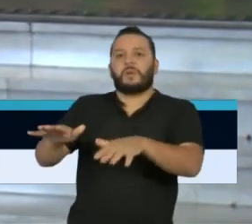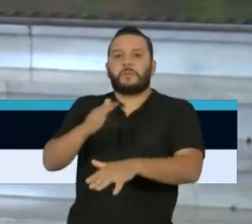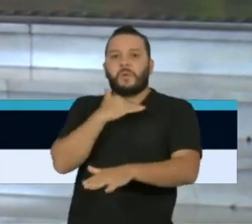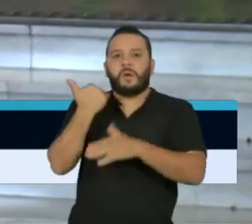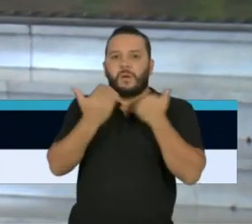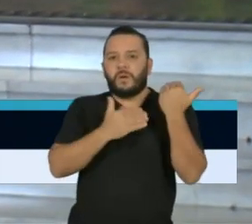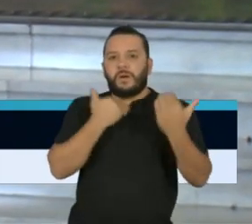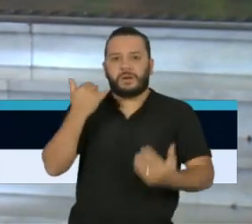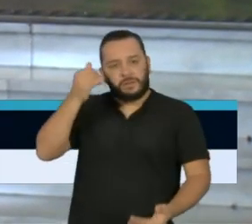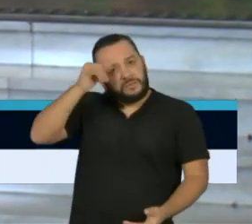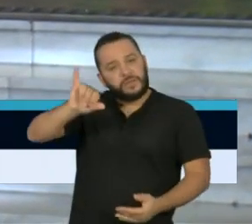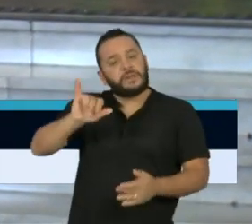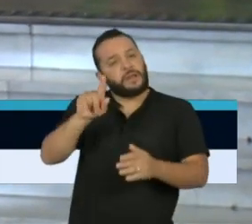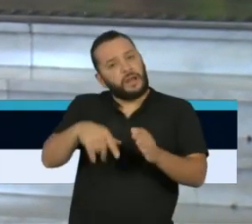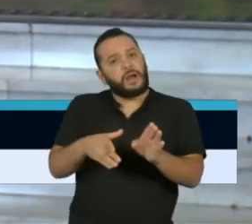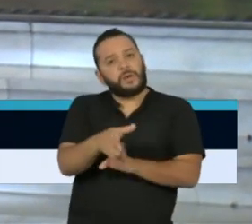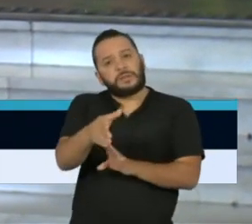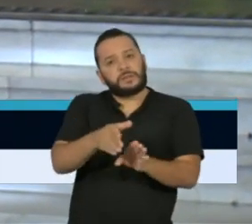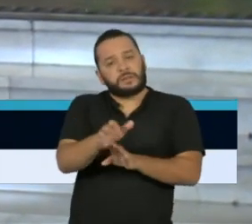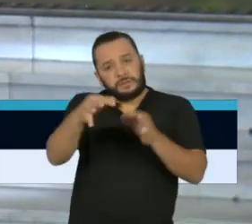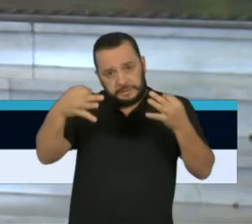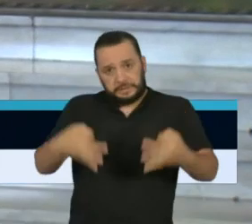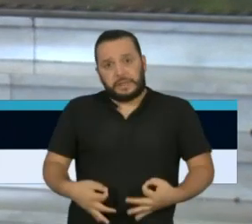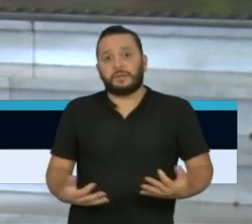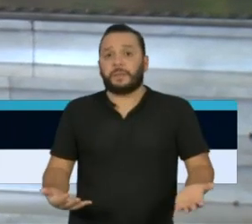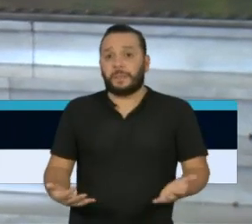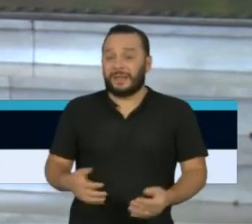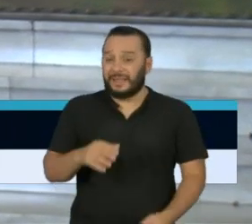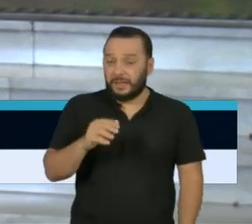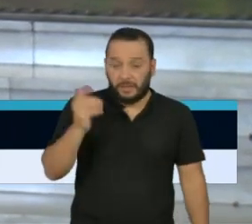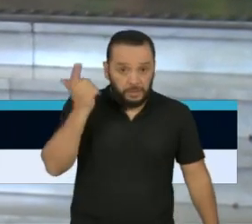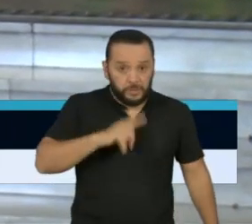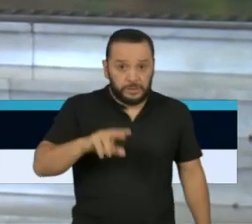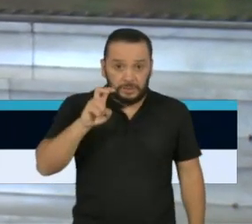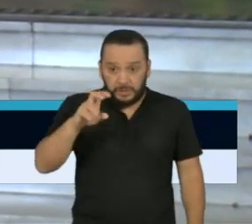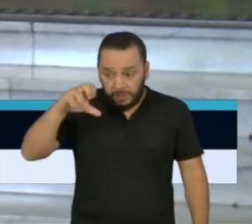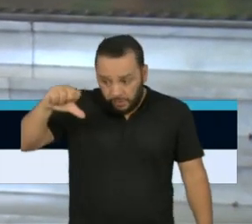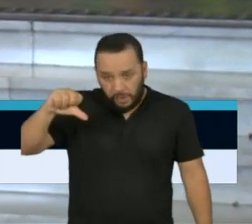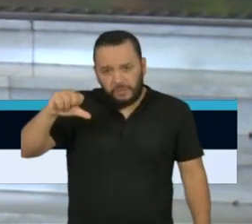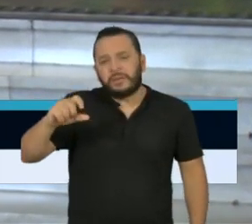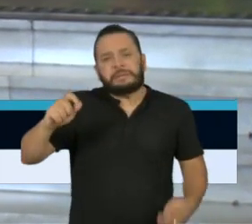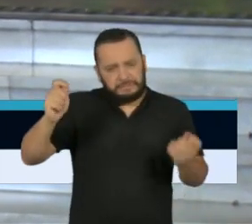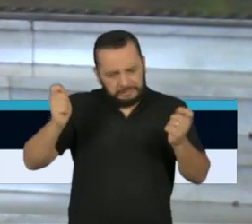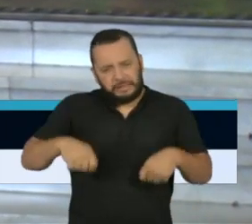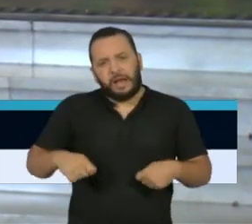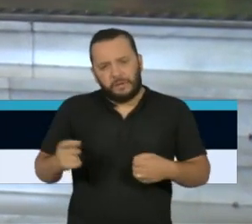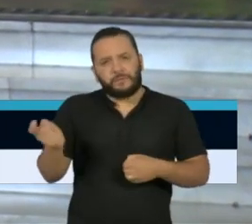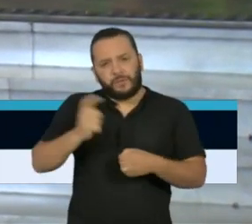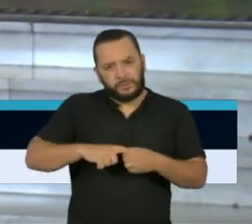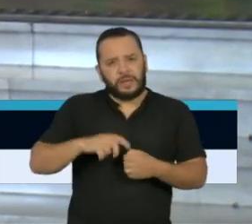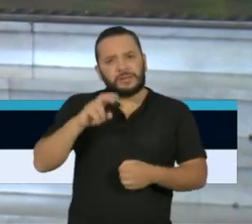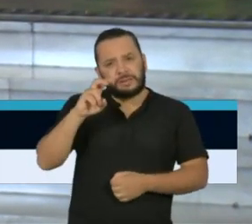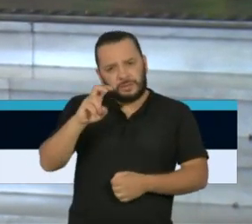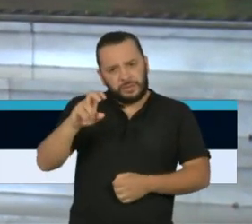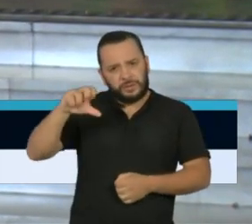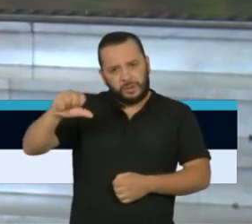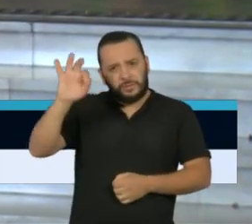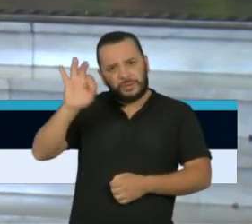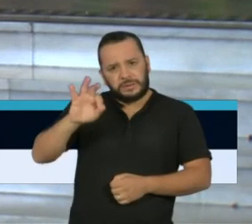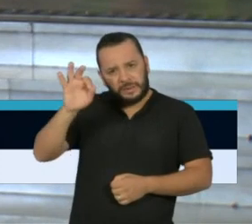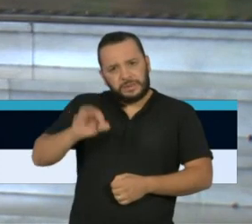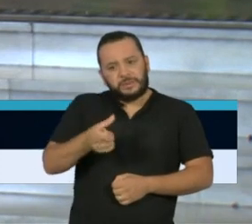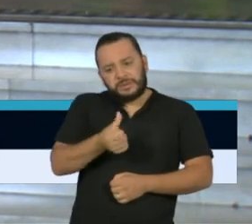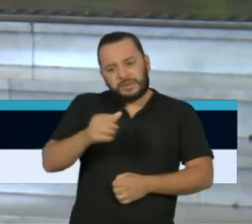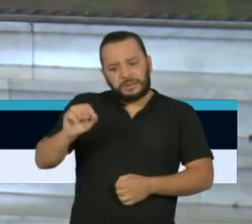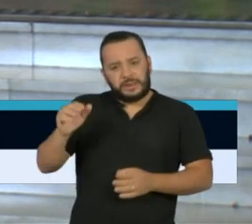orientação correta. Se já tivemos 59, nós podemos voltar a ter 59, 60 e caminhar